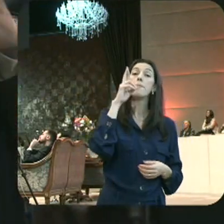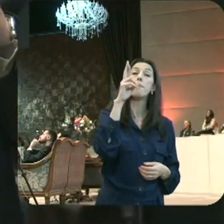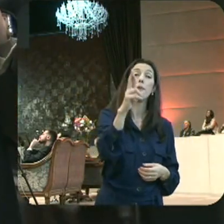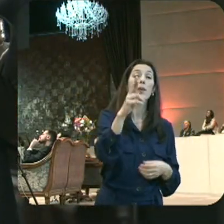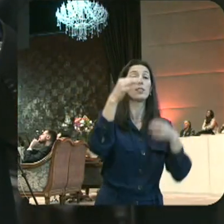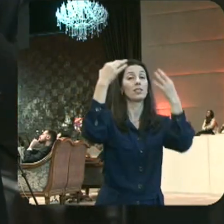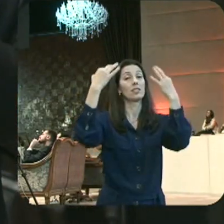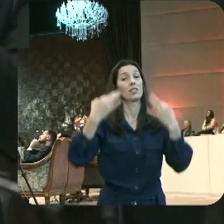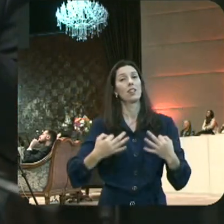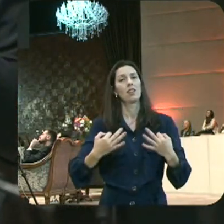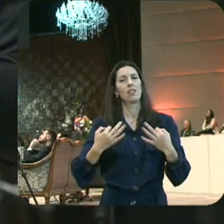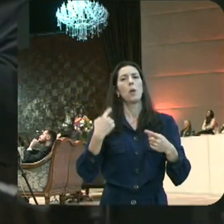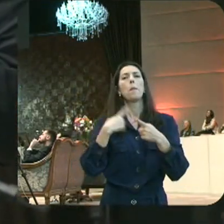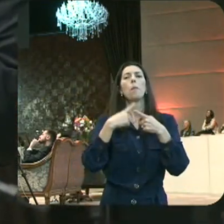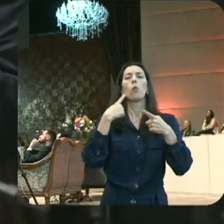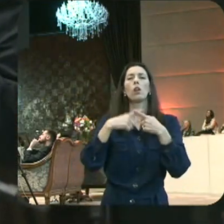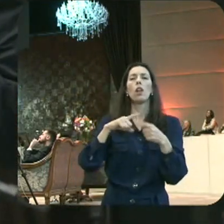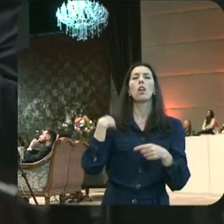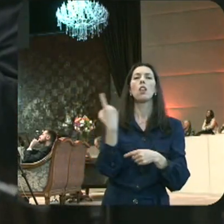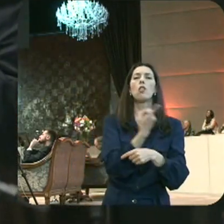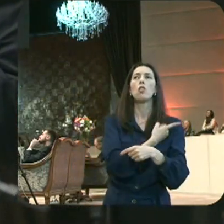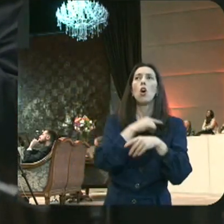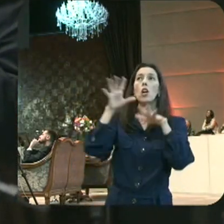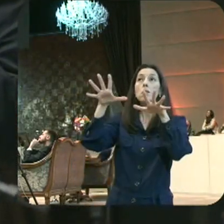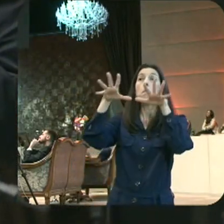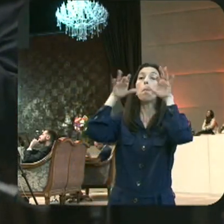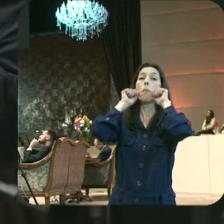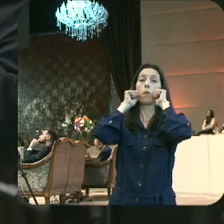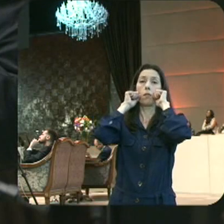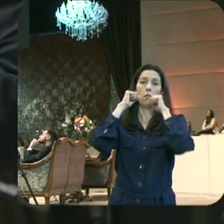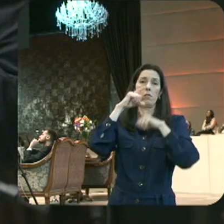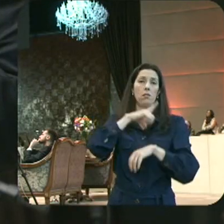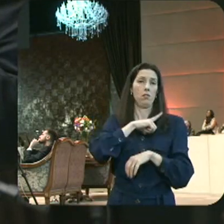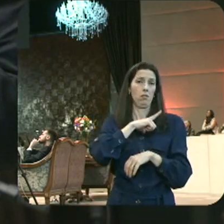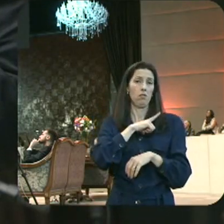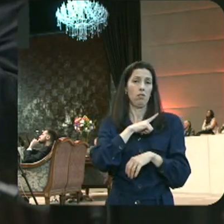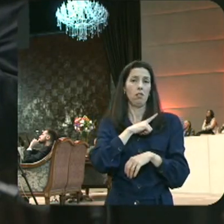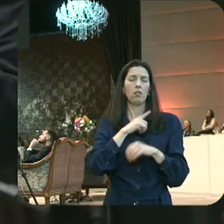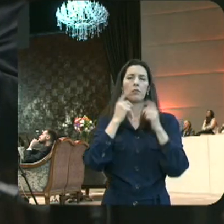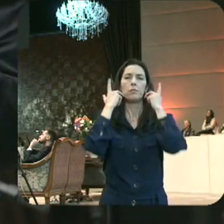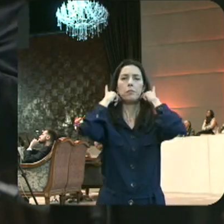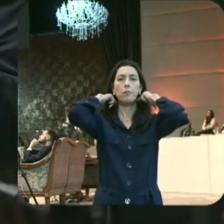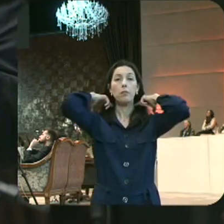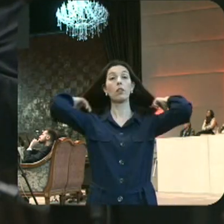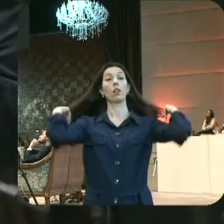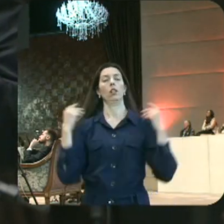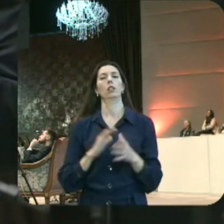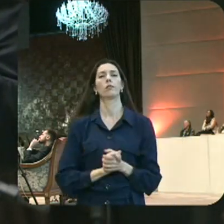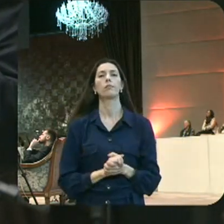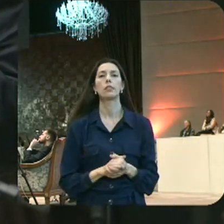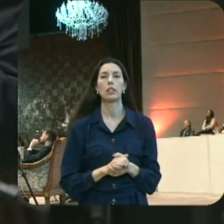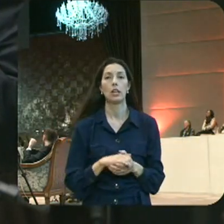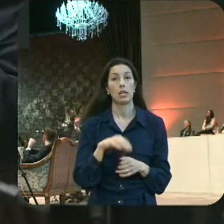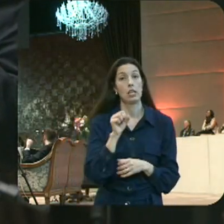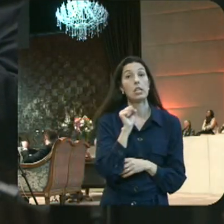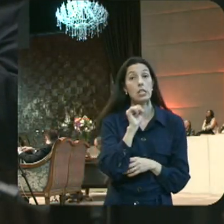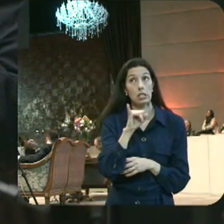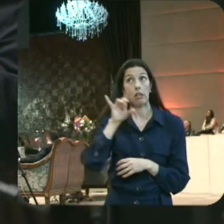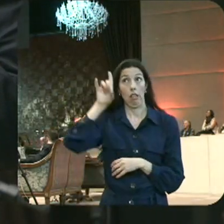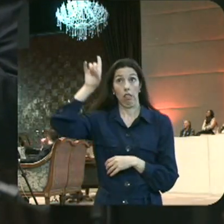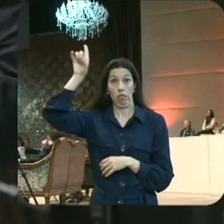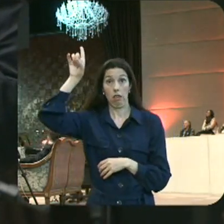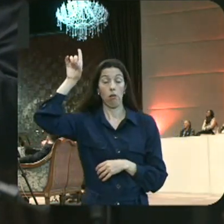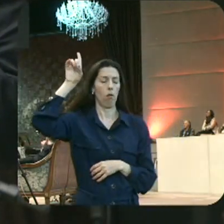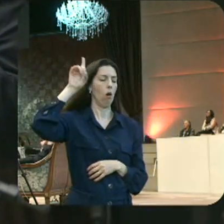nesse texto para essa pergunta? Porque aquilo que é, que Deus diz, isso é meu, e